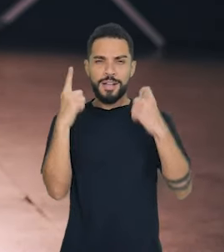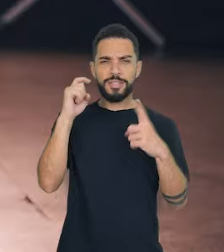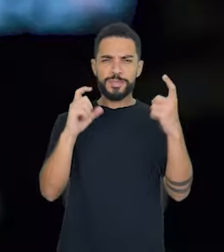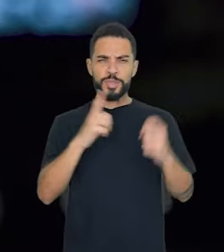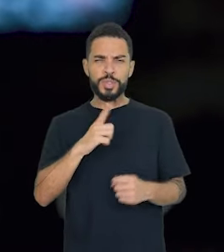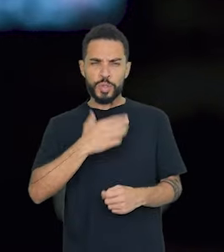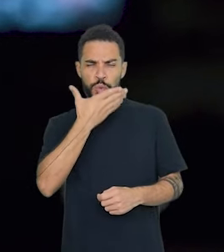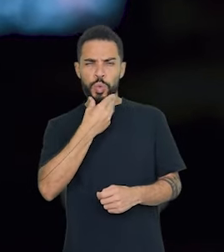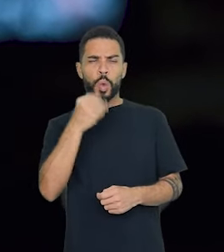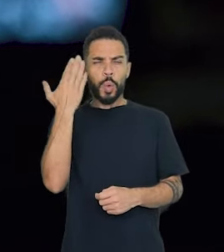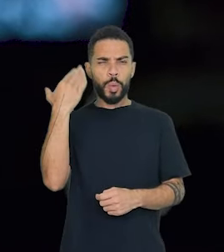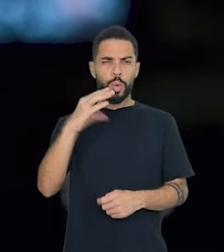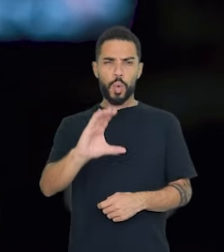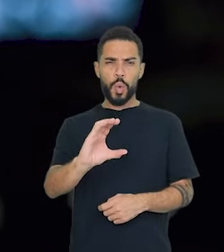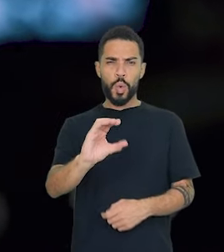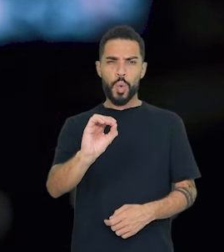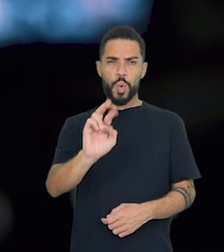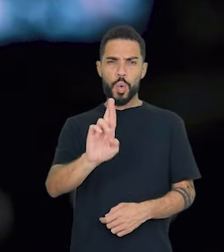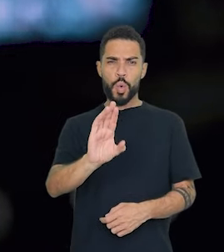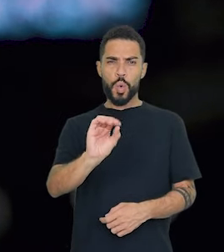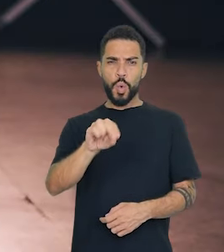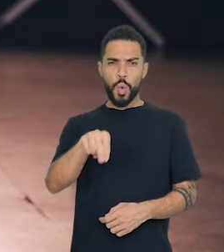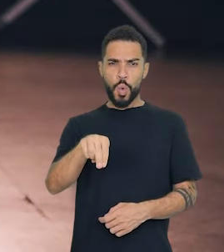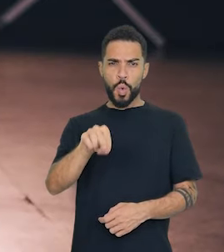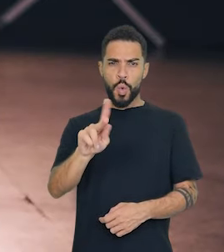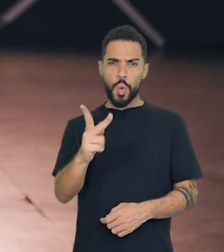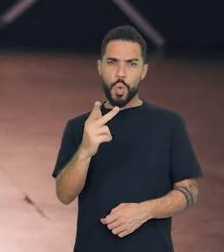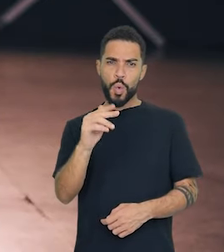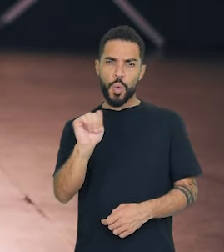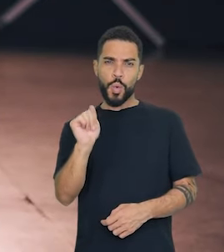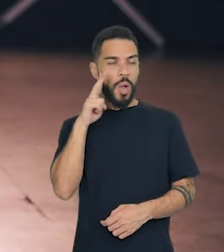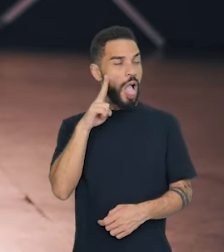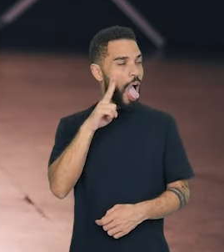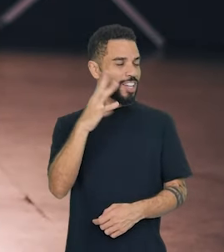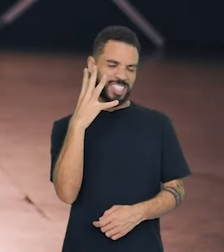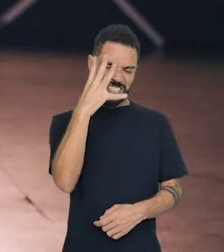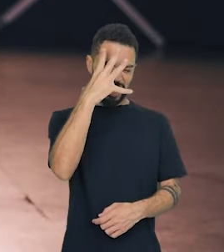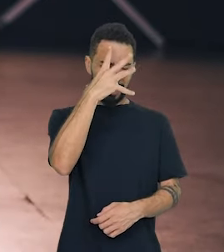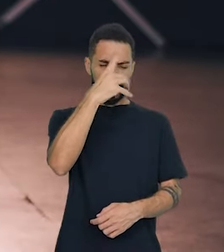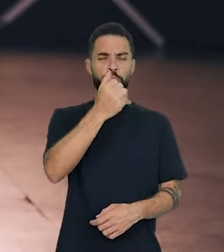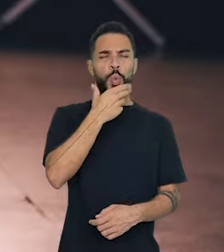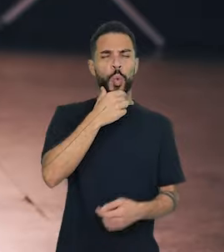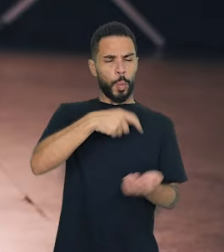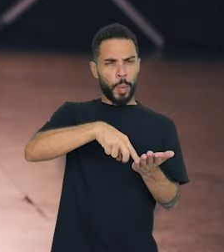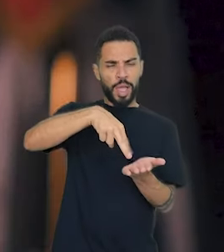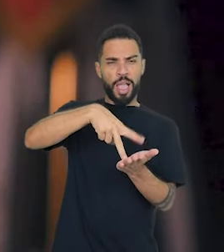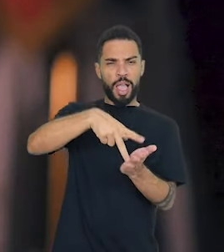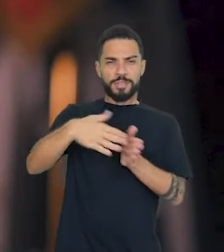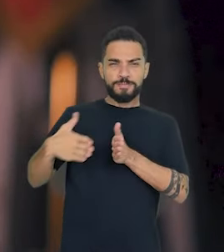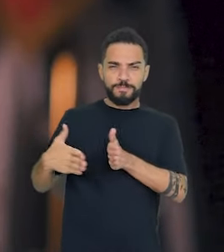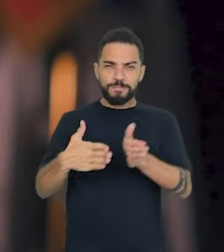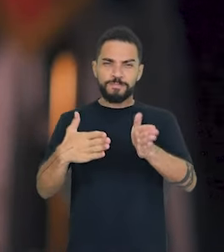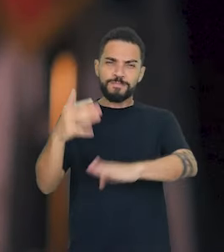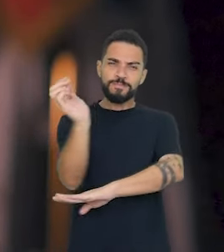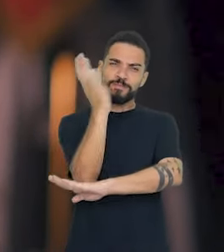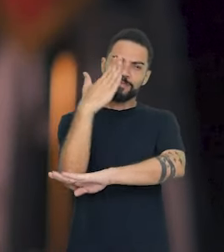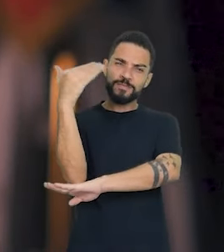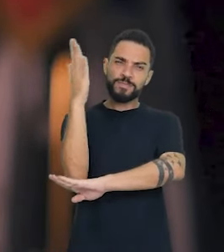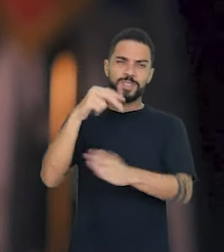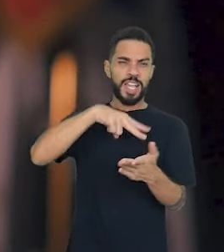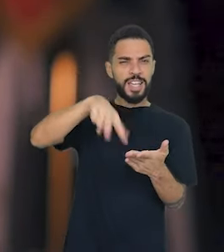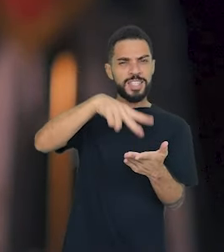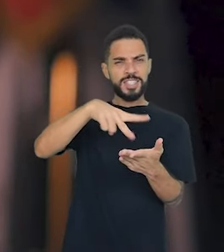Coronha. Ele achava a coisa mais linda ele passar na avenida, aquela calça, meia calça, né? Passava e falava, mas vai lá pra